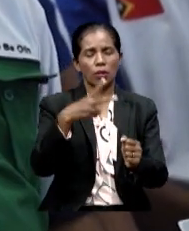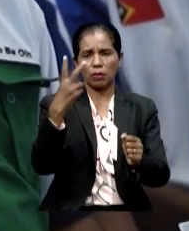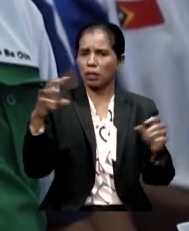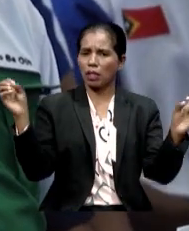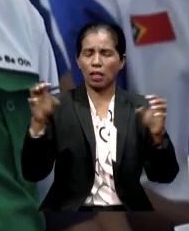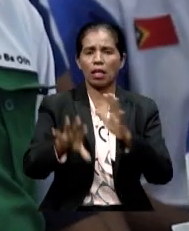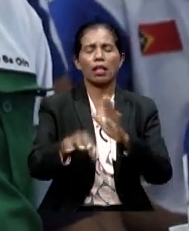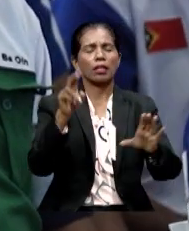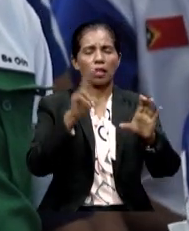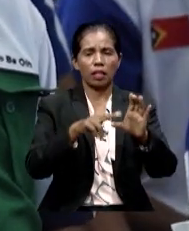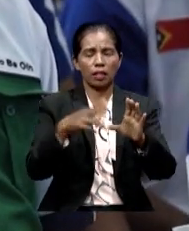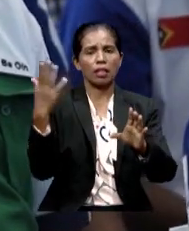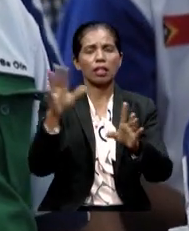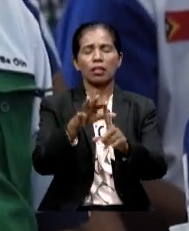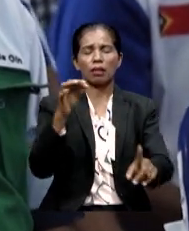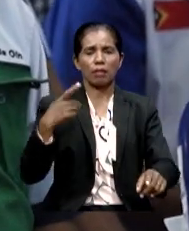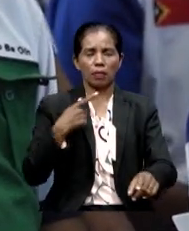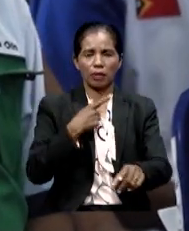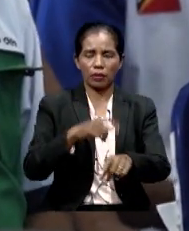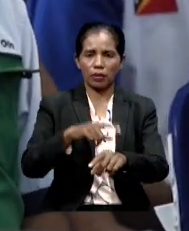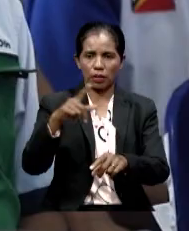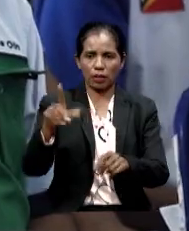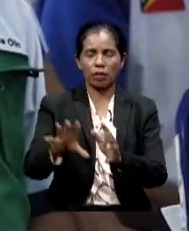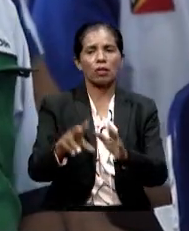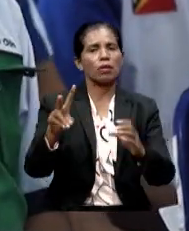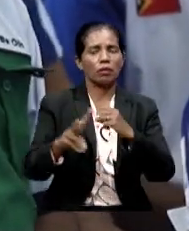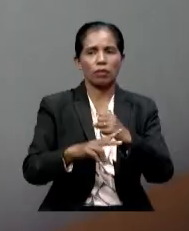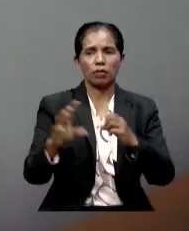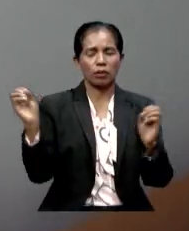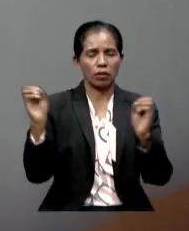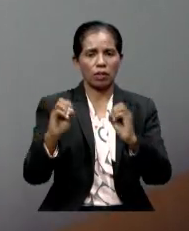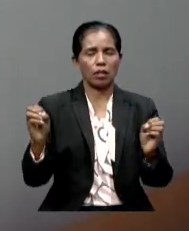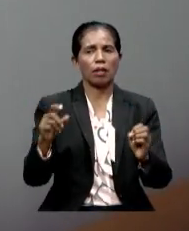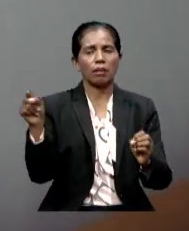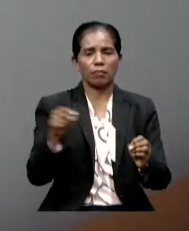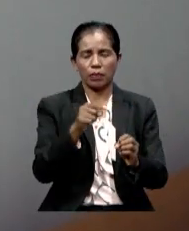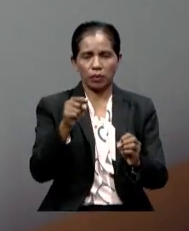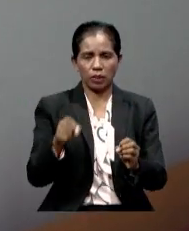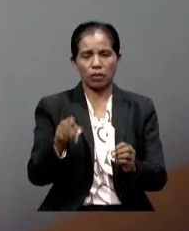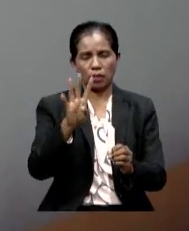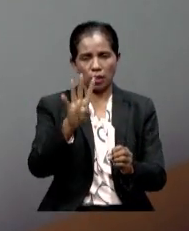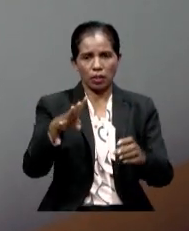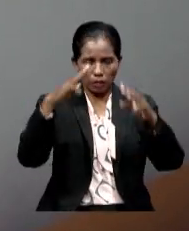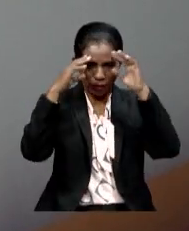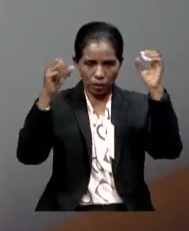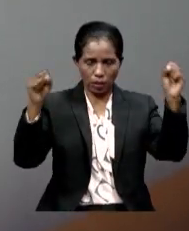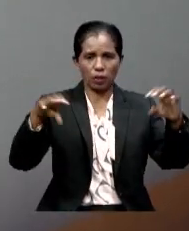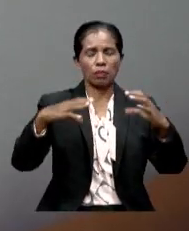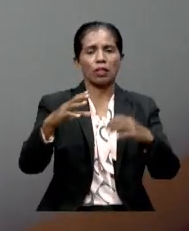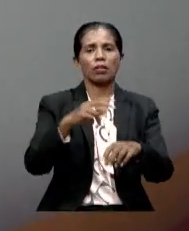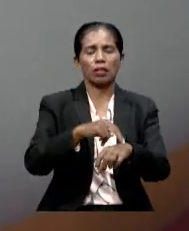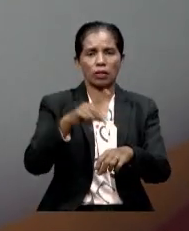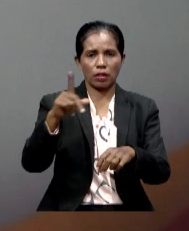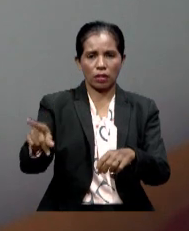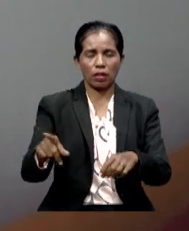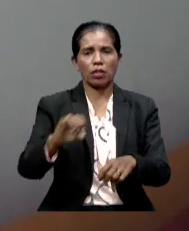e eleição parlamentar tinane, tamba votos ne behetan la 15% hat. Presidente Comissão Nacional Eleição